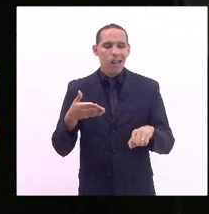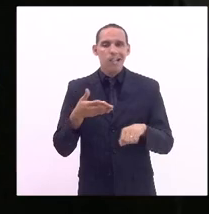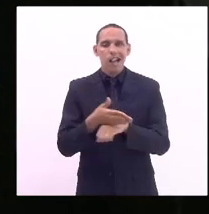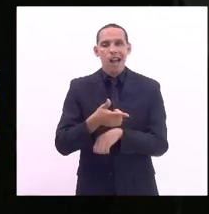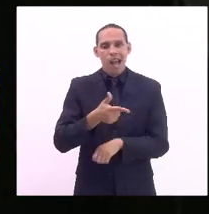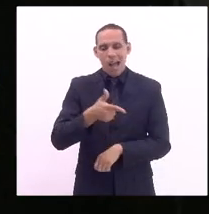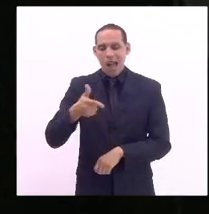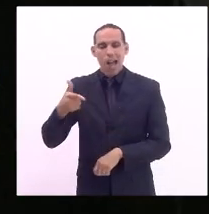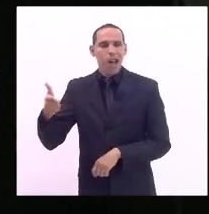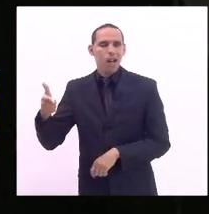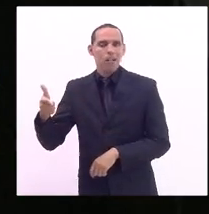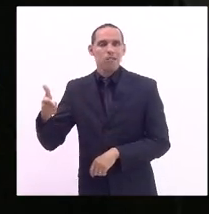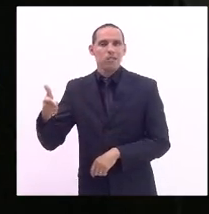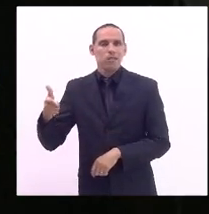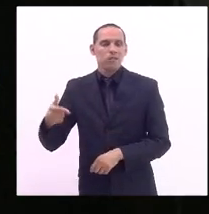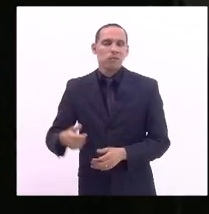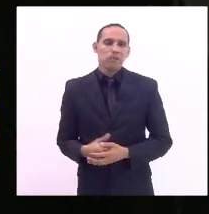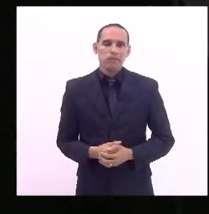armas de fogo.